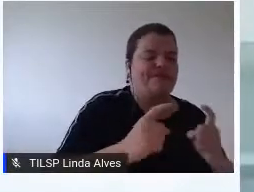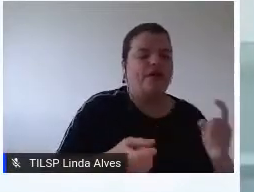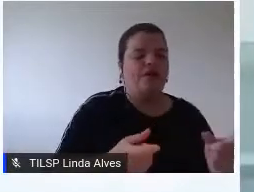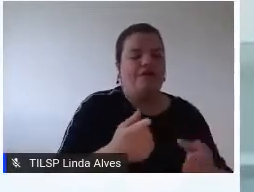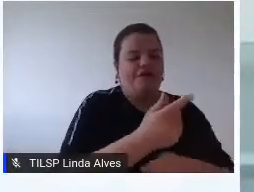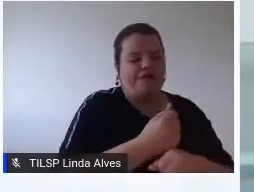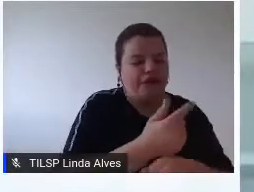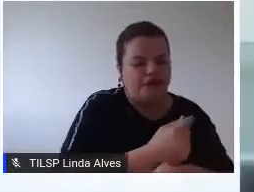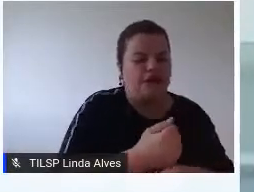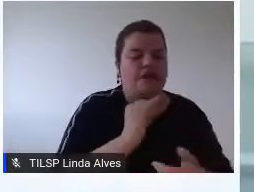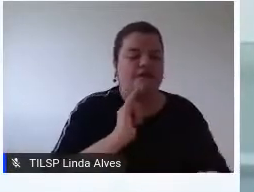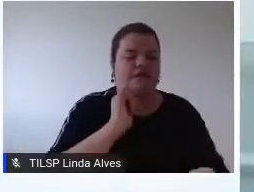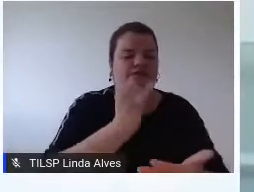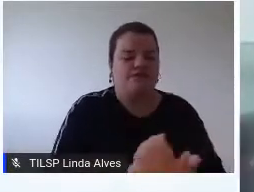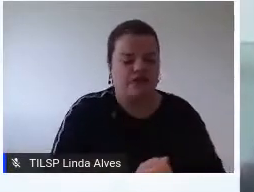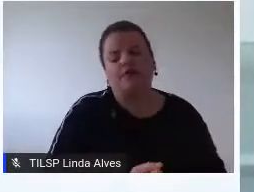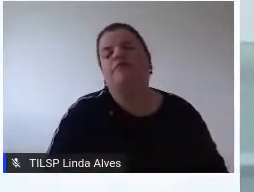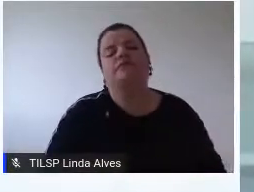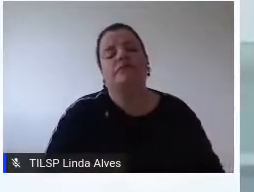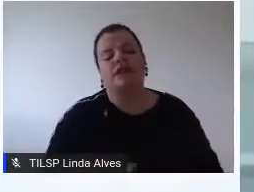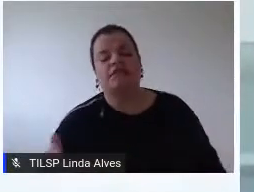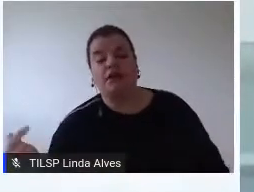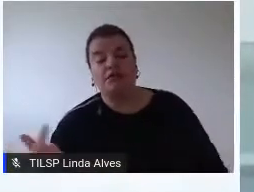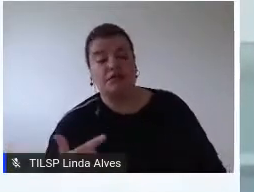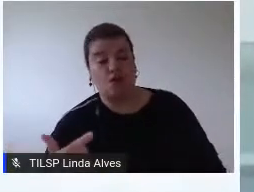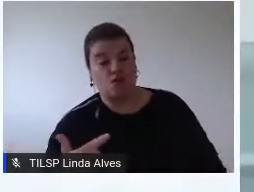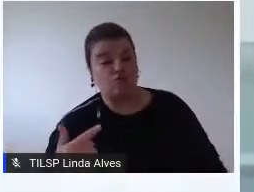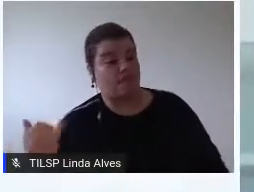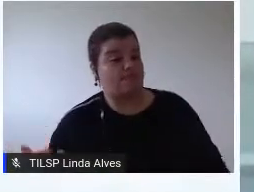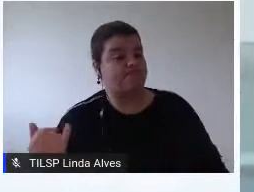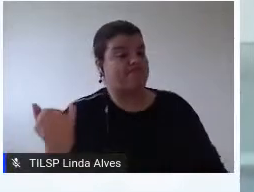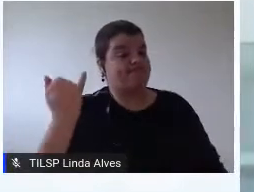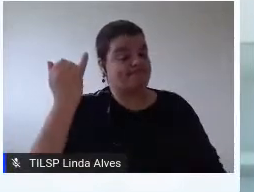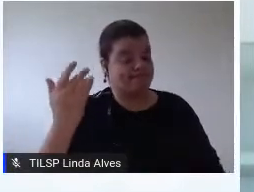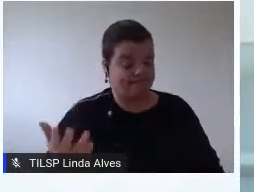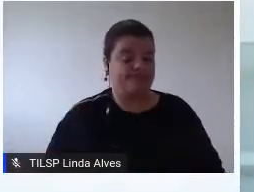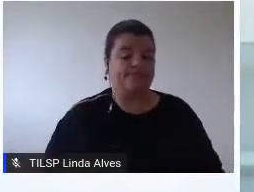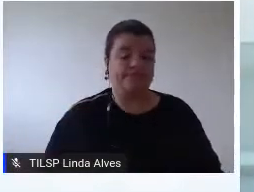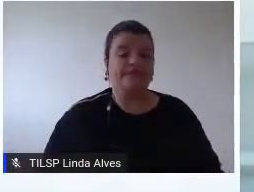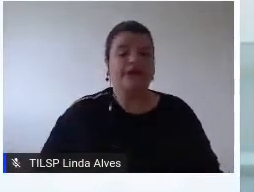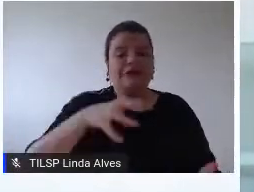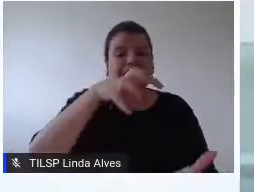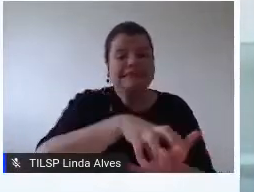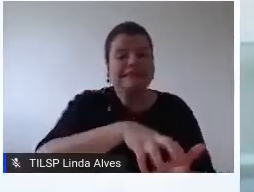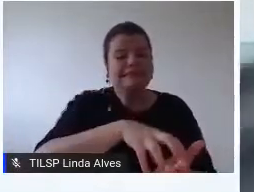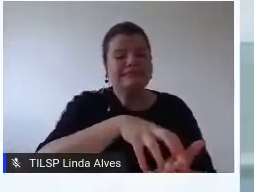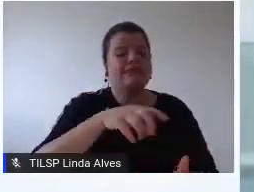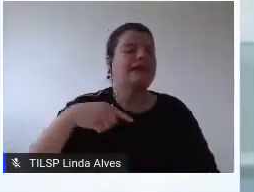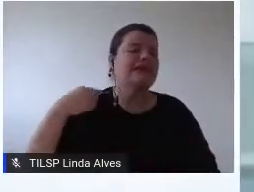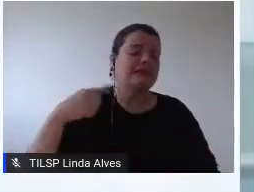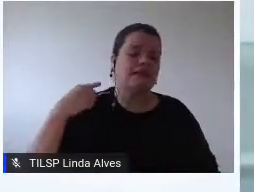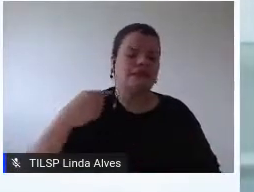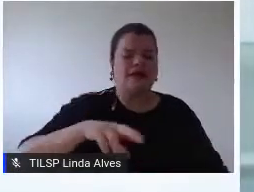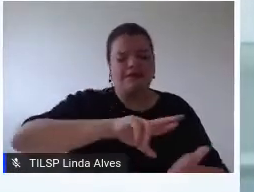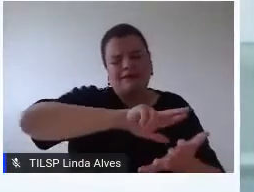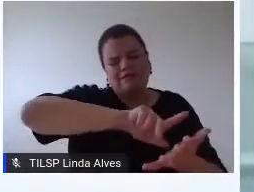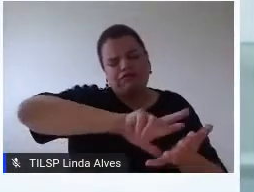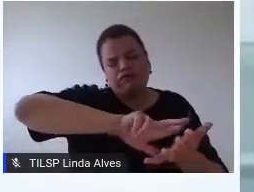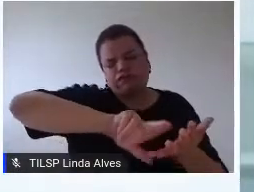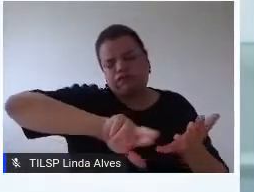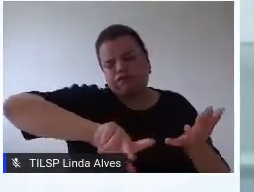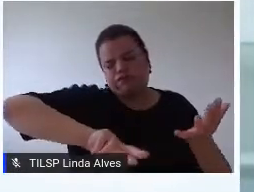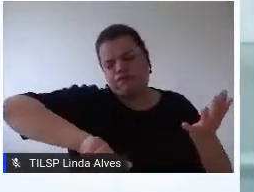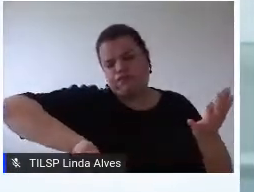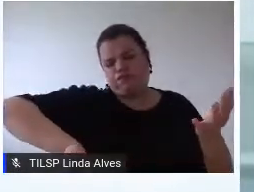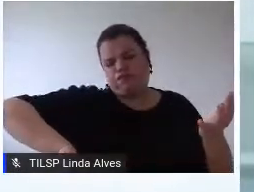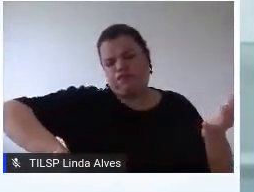Finanças e Tributação, que é a segunda Sim. comissão mais importante da Câmara dos Deputados, enfim, então, o relator de matérias importantes. Quer dizer, então,